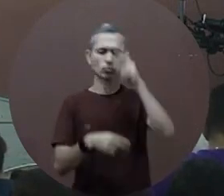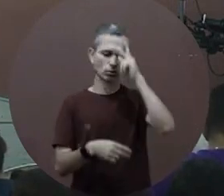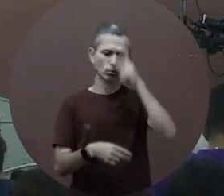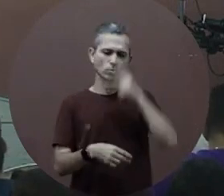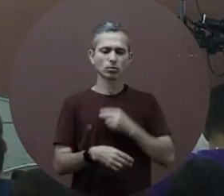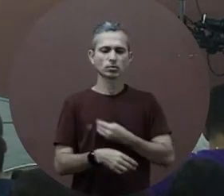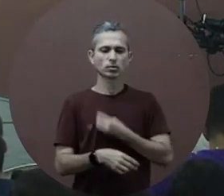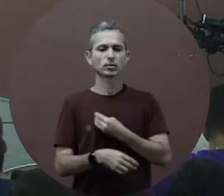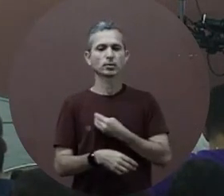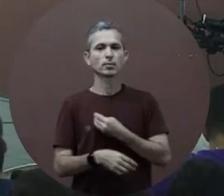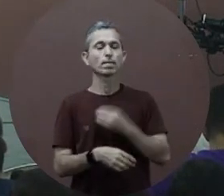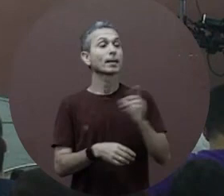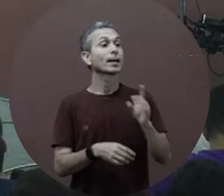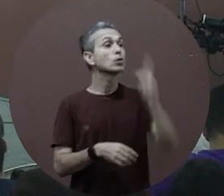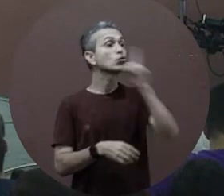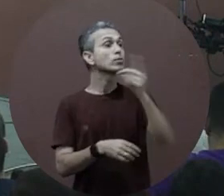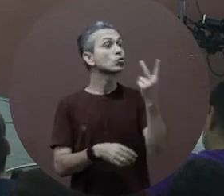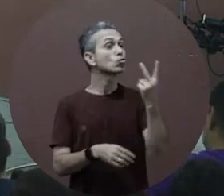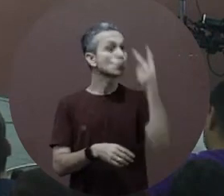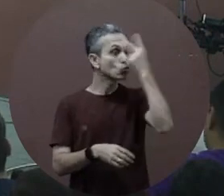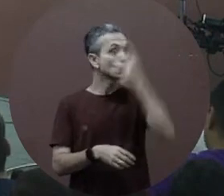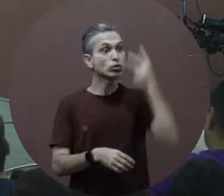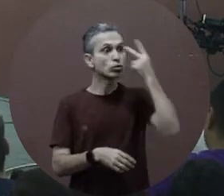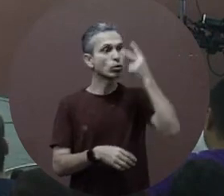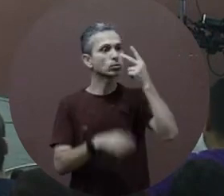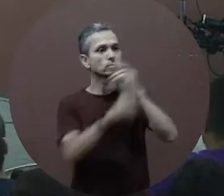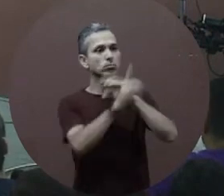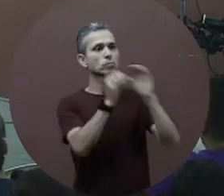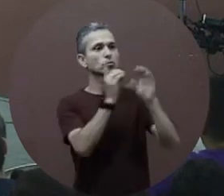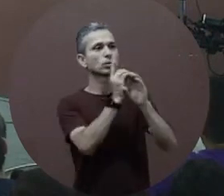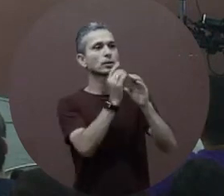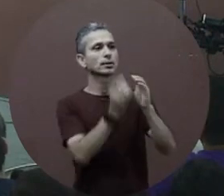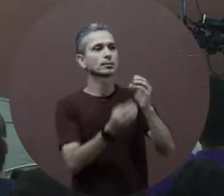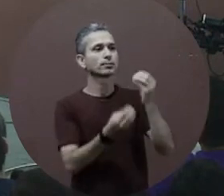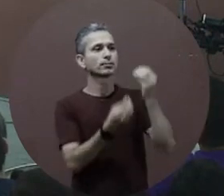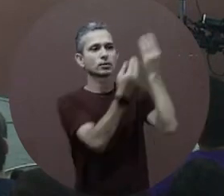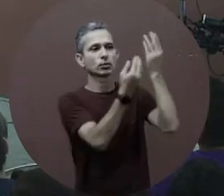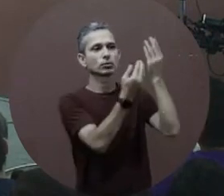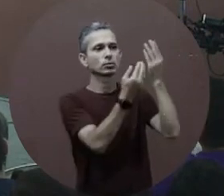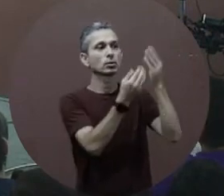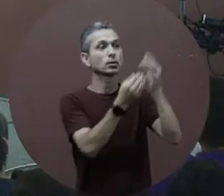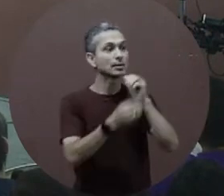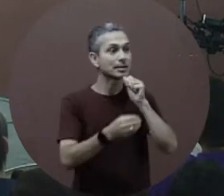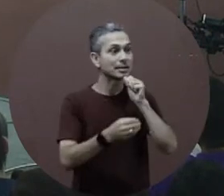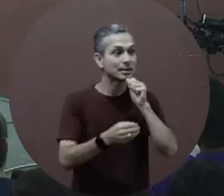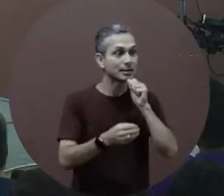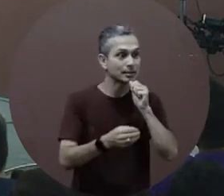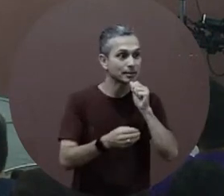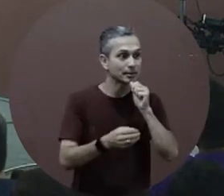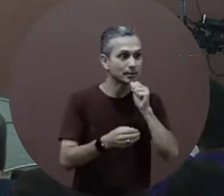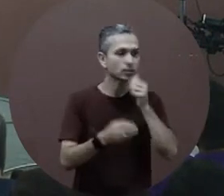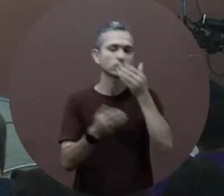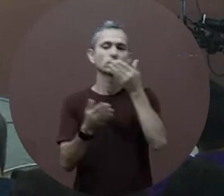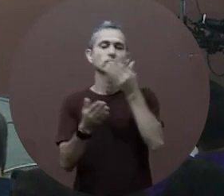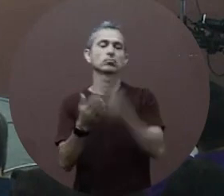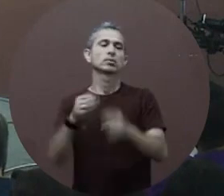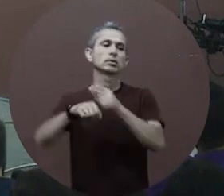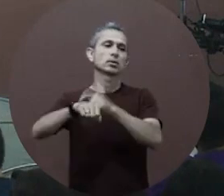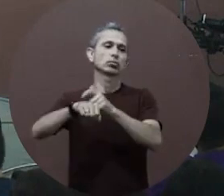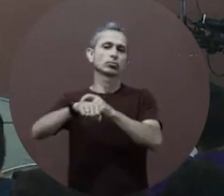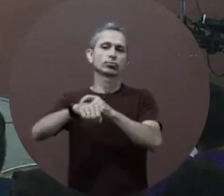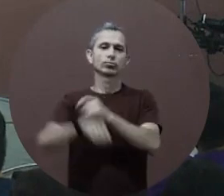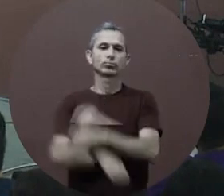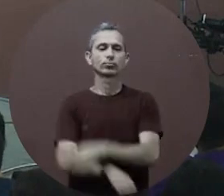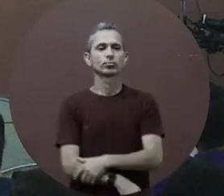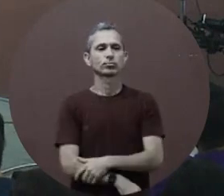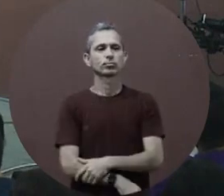perde metade disso. Por que é que minha vida é tão vazia? Por que é que as